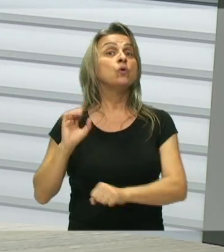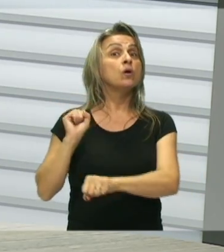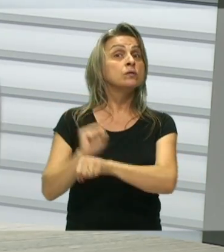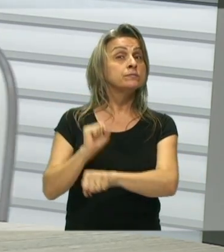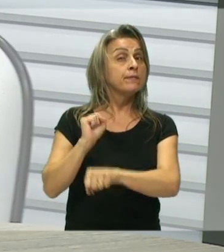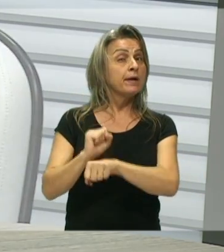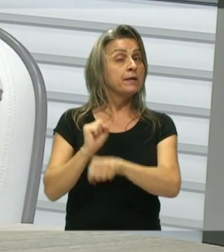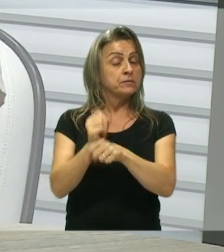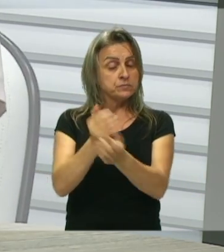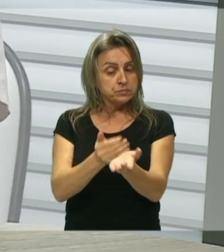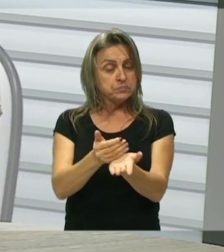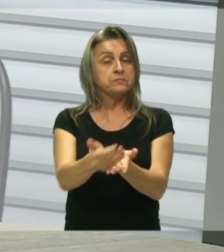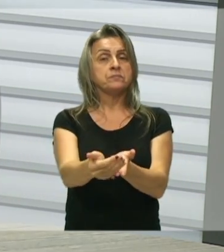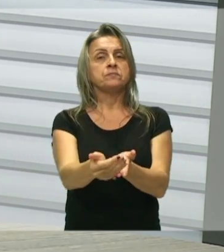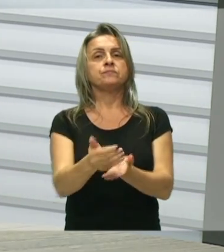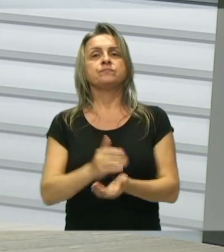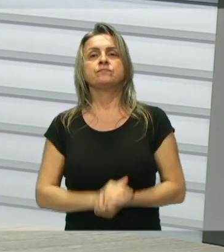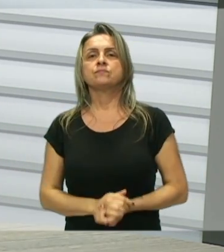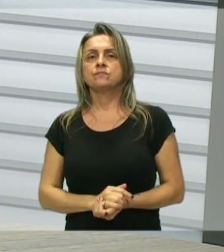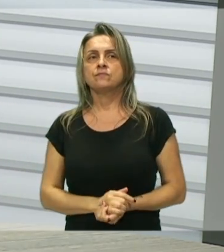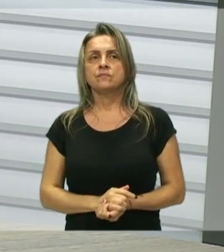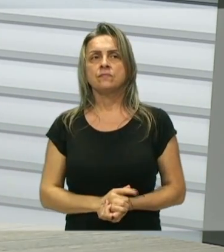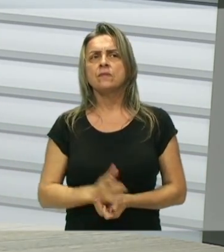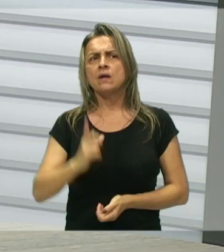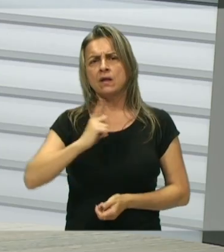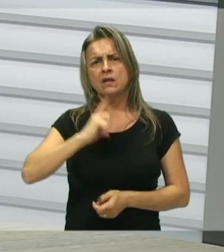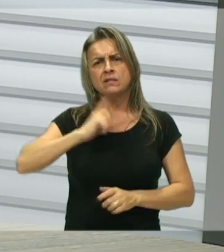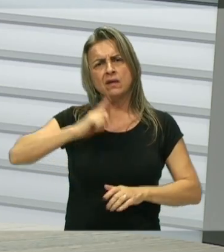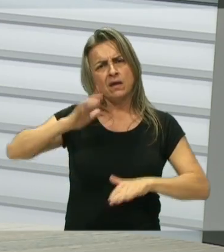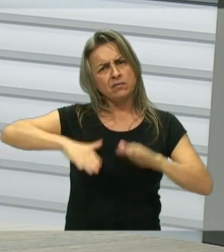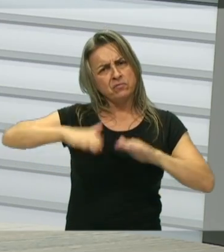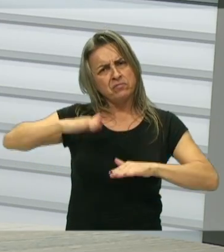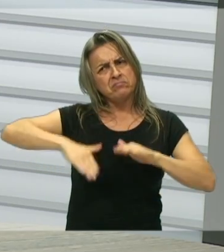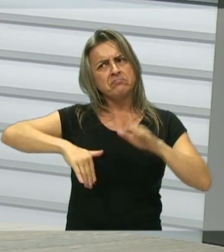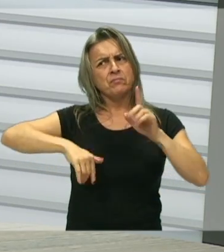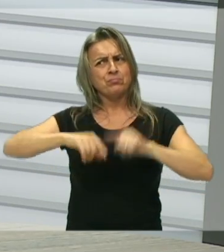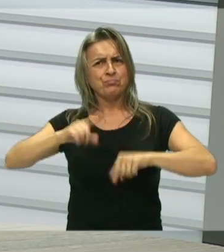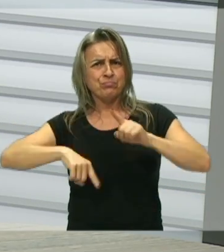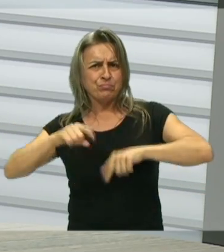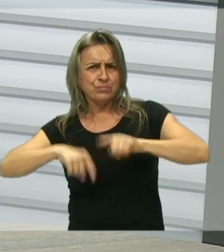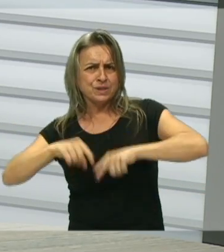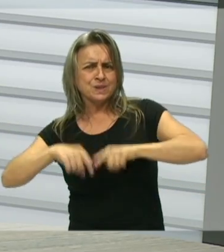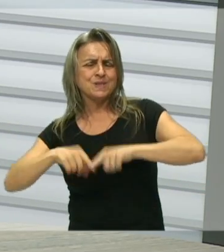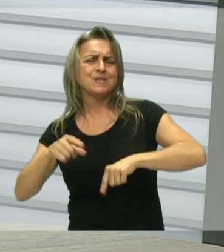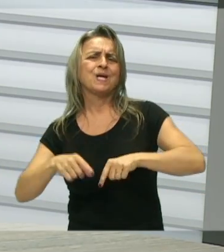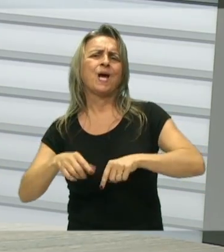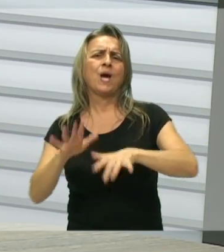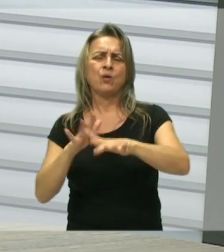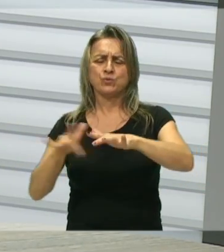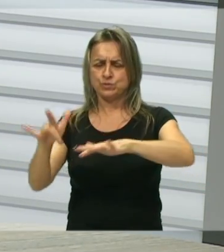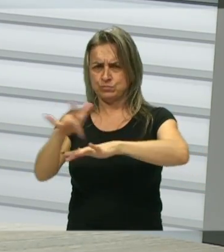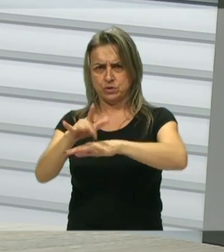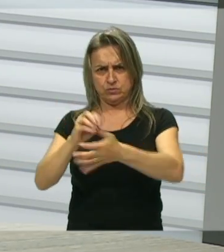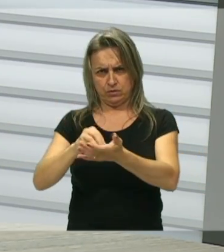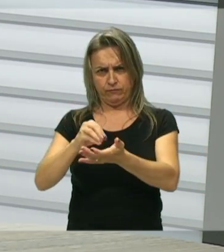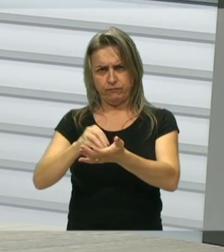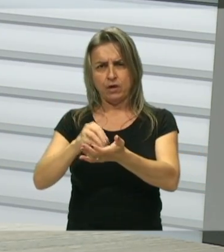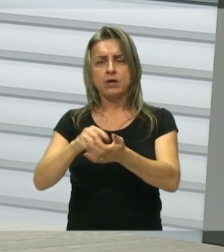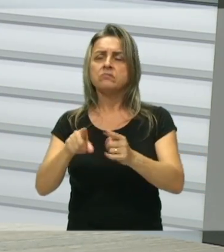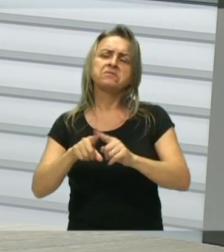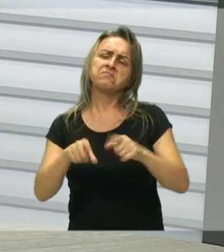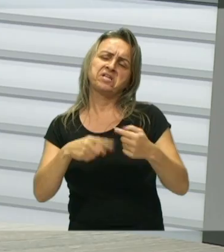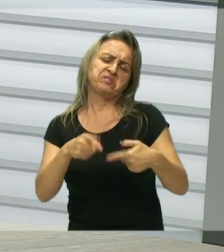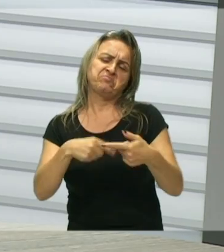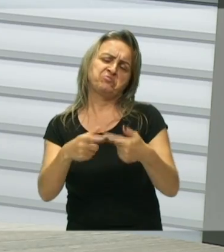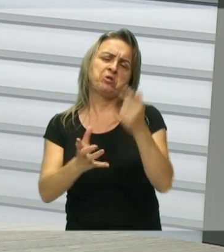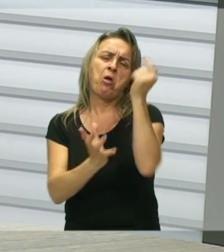start mesmo, né? Tem algumas coisas que alguns materiais de mídia que a gente não recebeu ainda, né? Mas aí isso